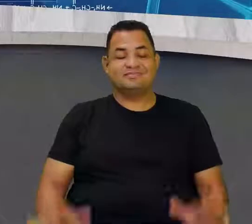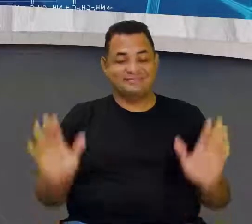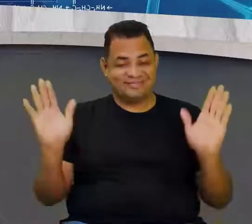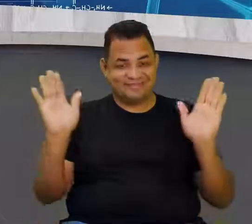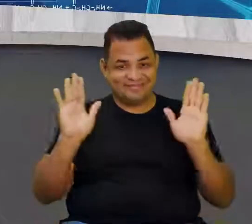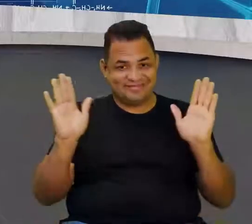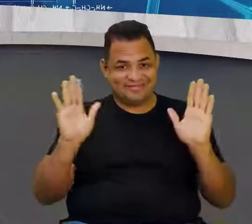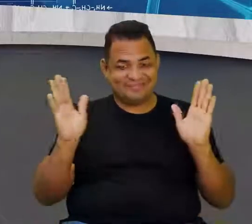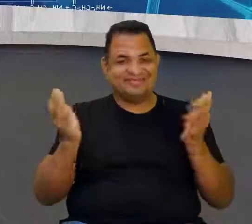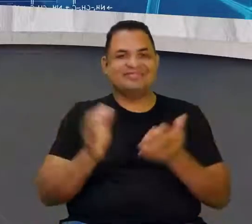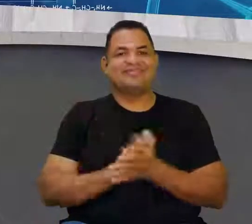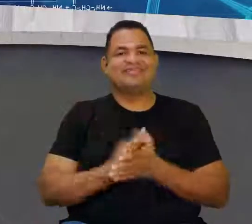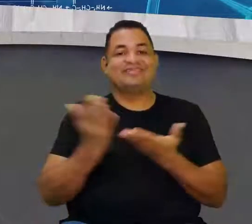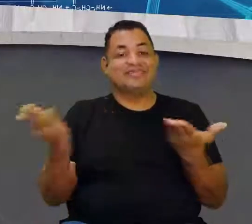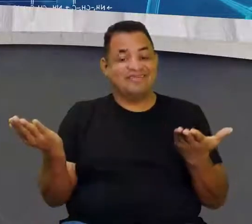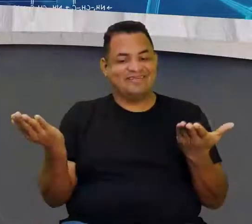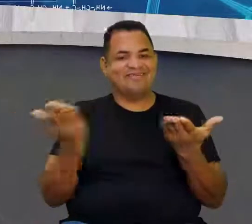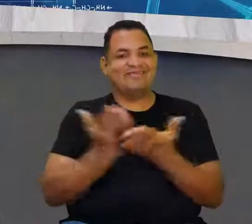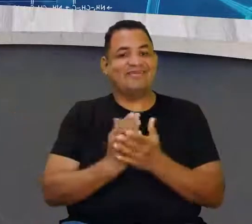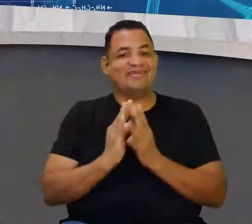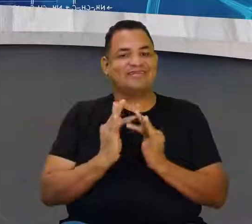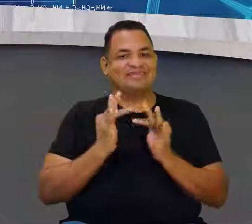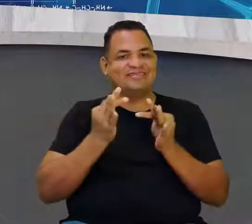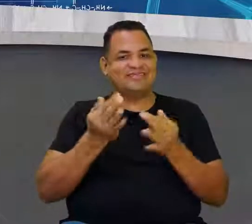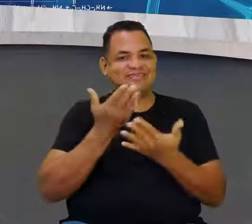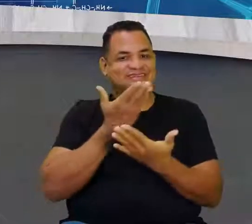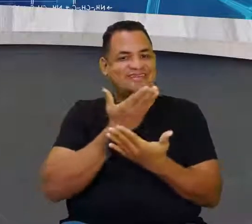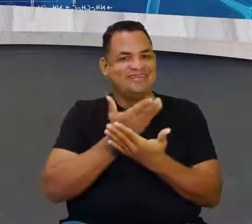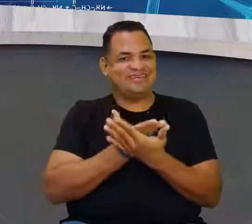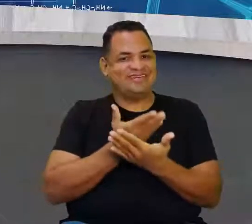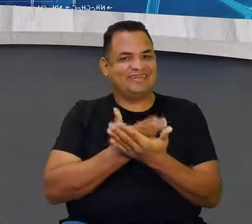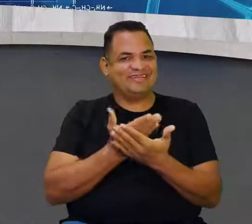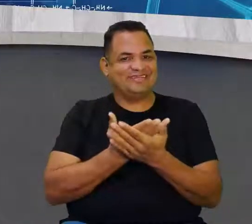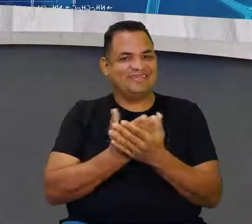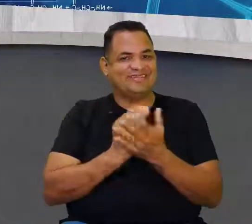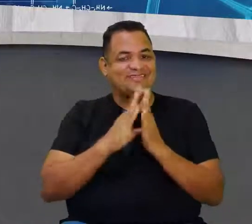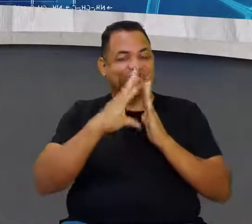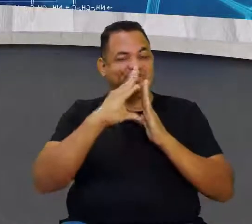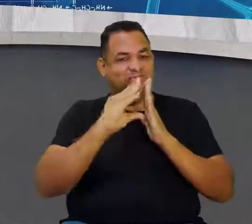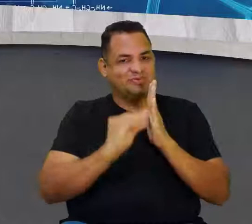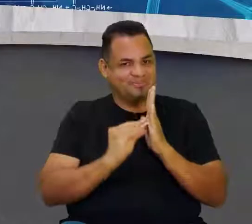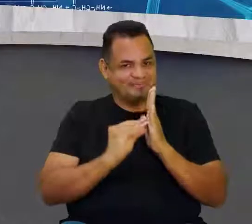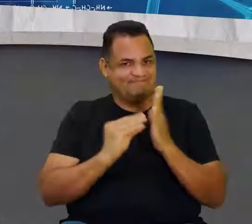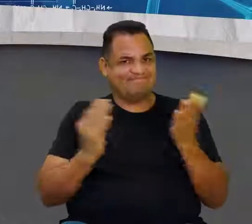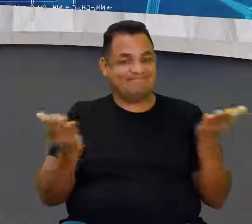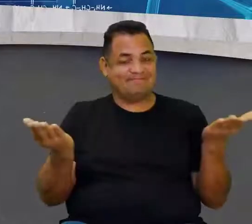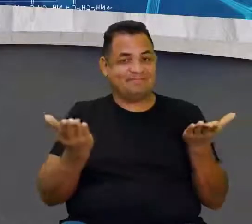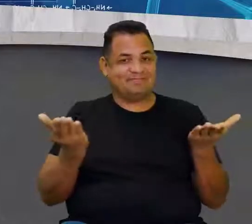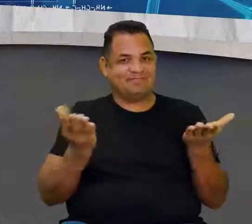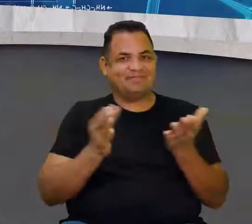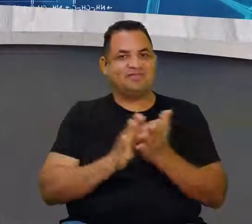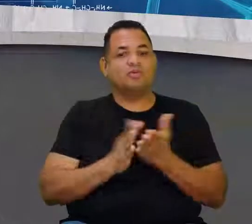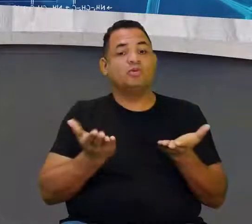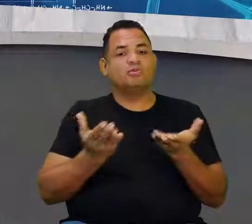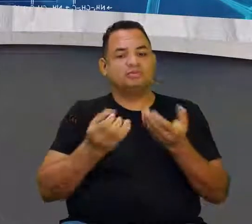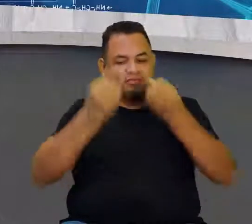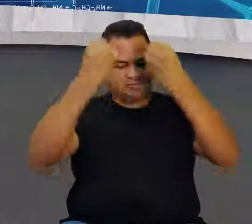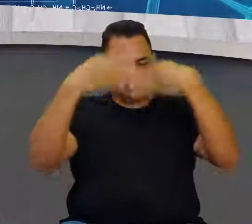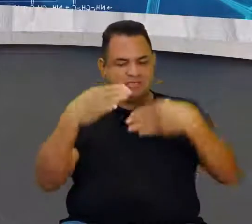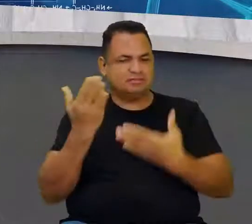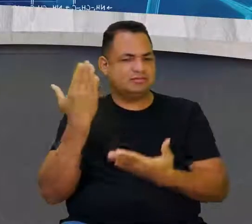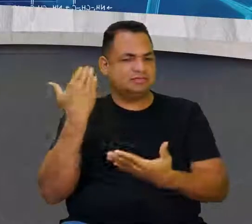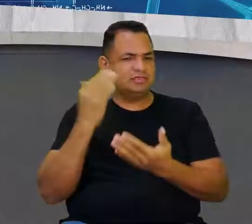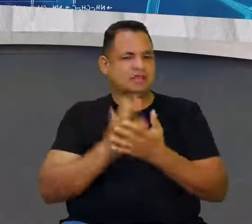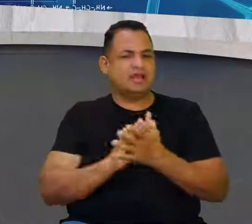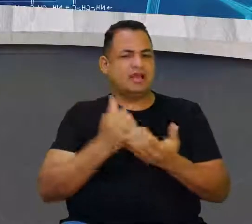Oi, pessoal! Chegamos na nossa última aula de conteúdos. Como eu venho falando para vocês, né? A